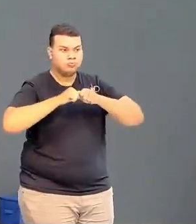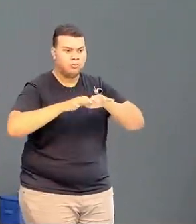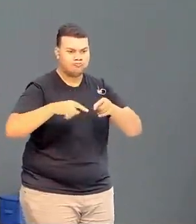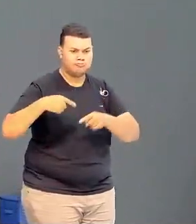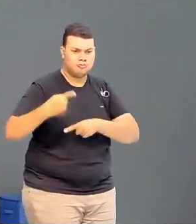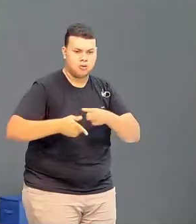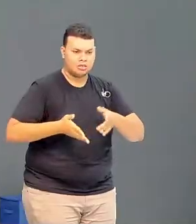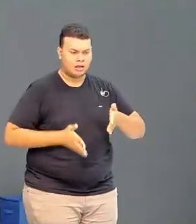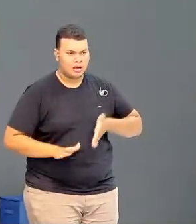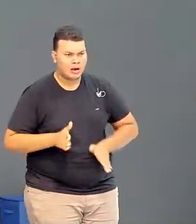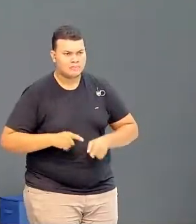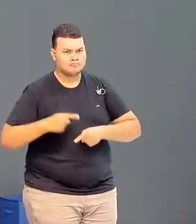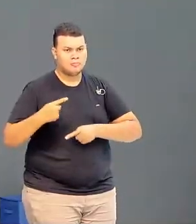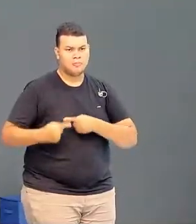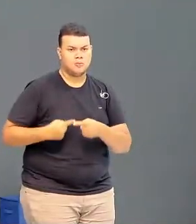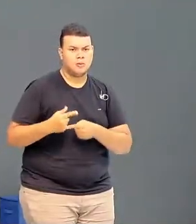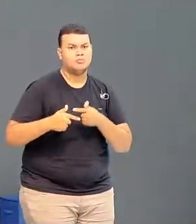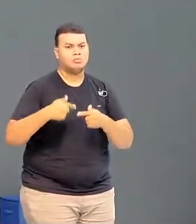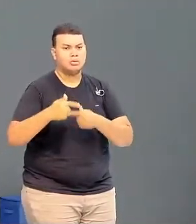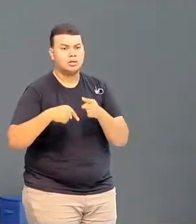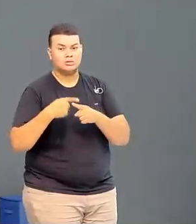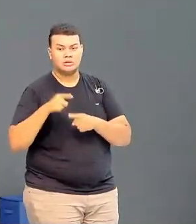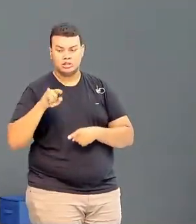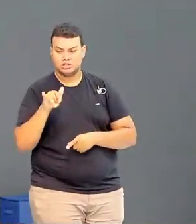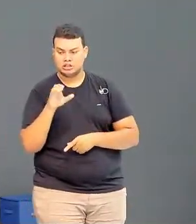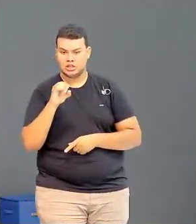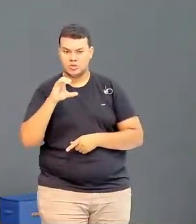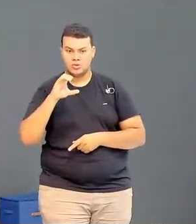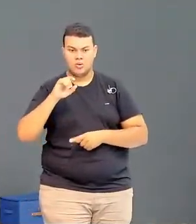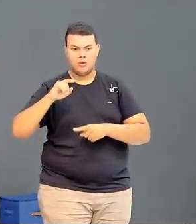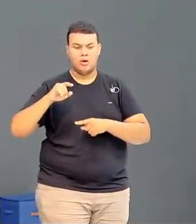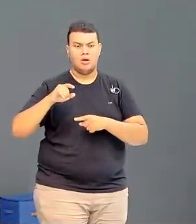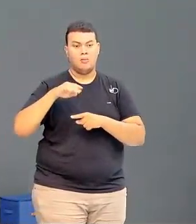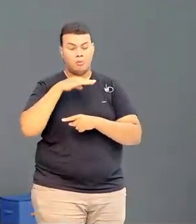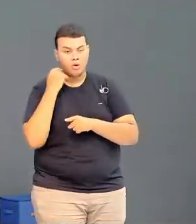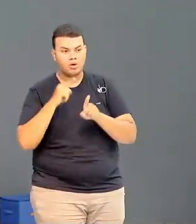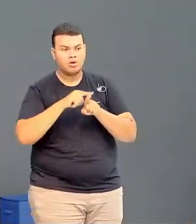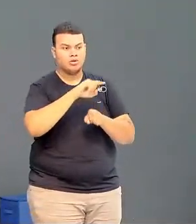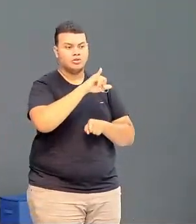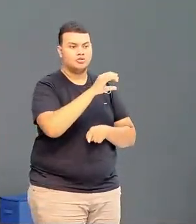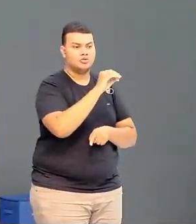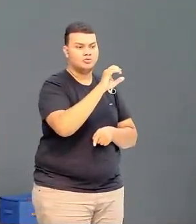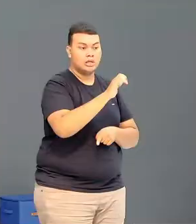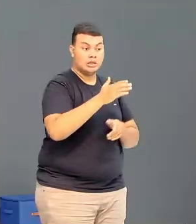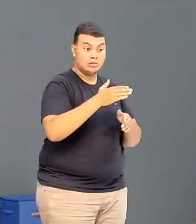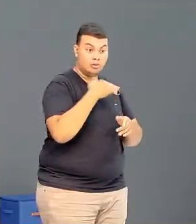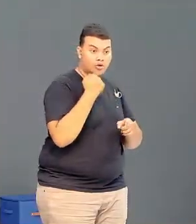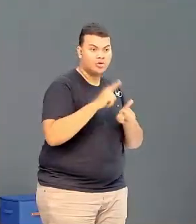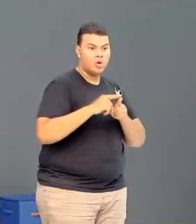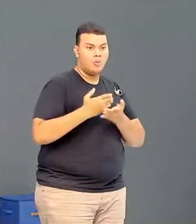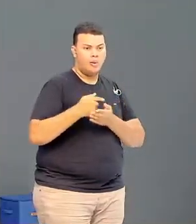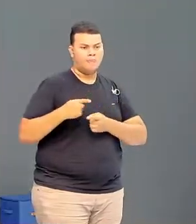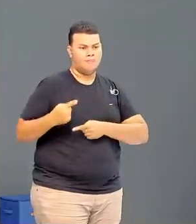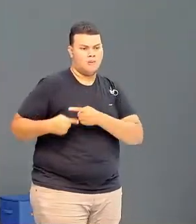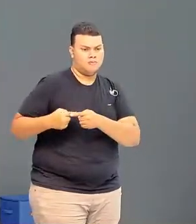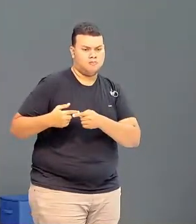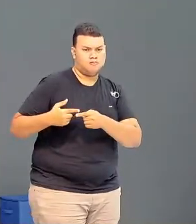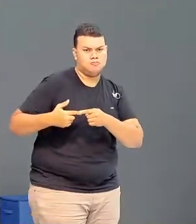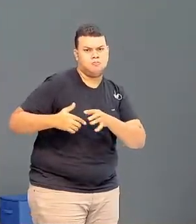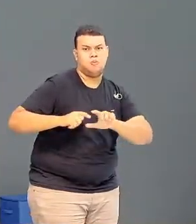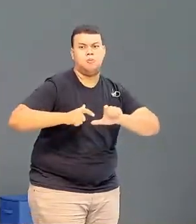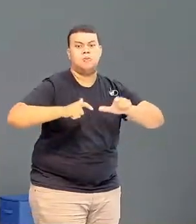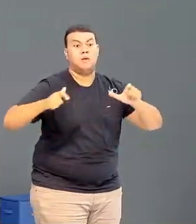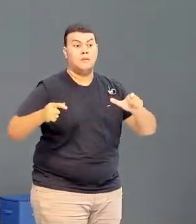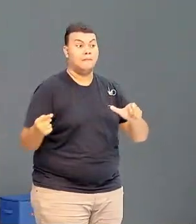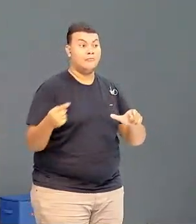povo e aquela nação. Depois que Jacó morreu, José morreu, a nação foi prosperando, o povo foi prosperando, foi crescendo, se tornando forte, até que o